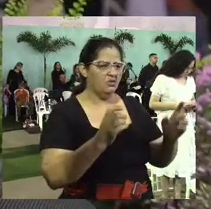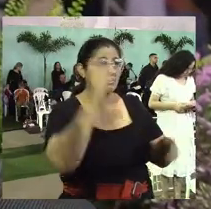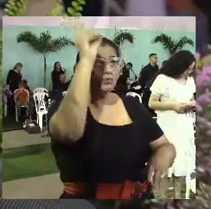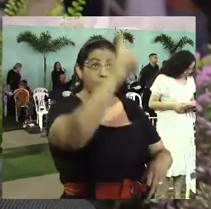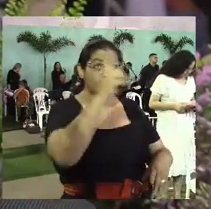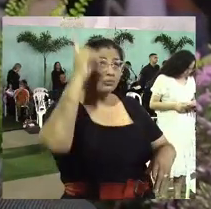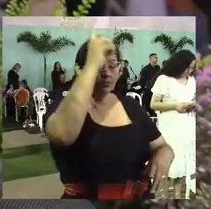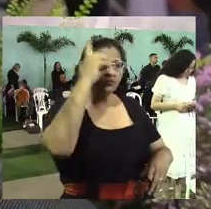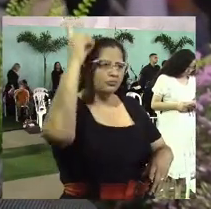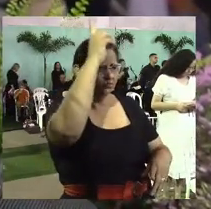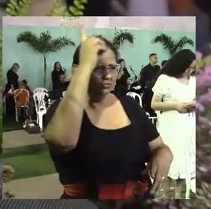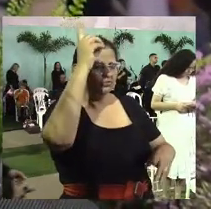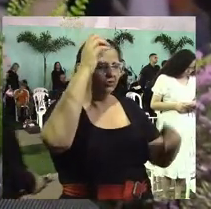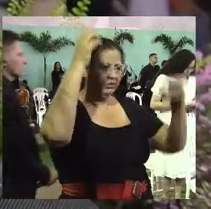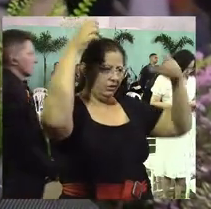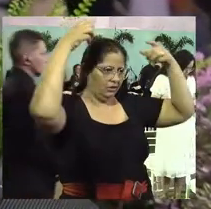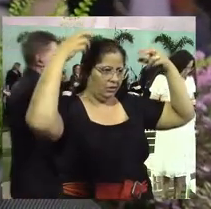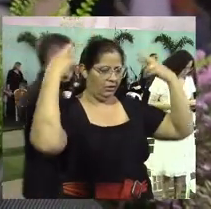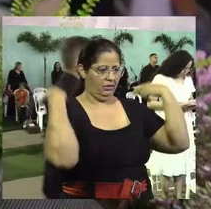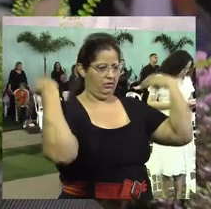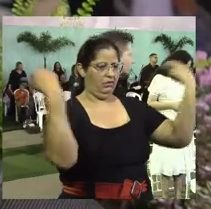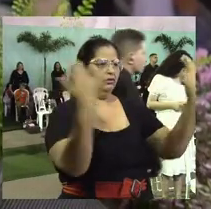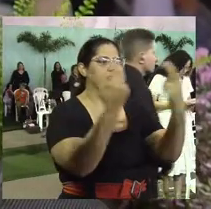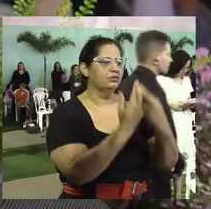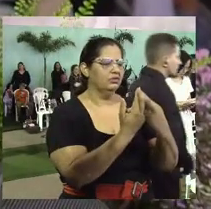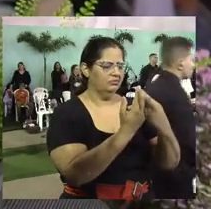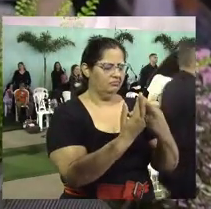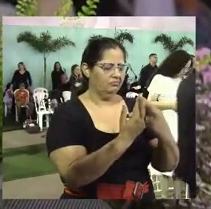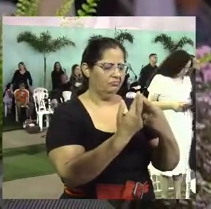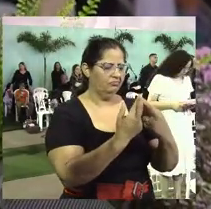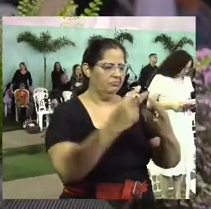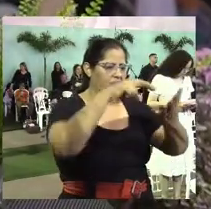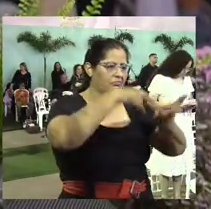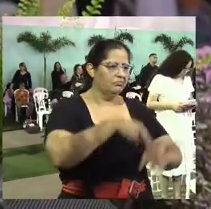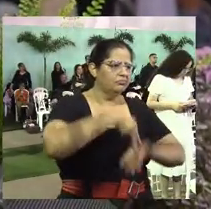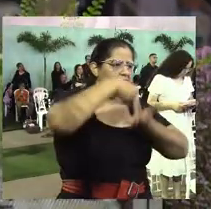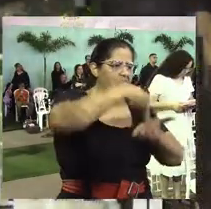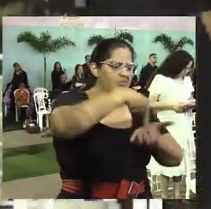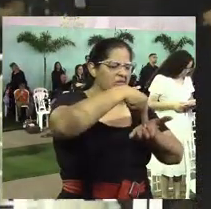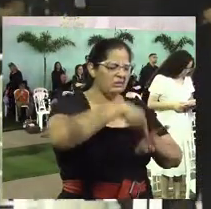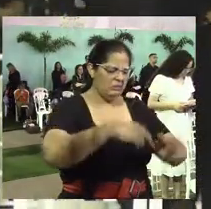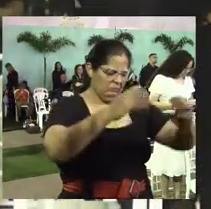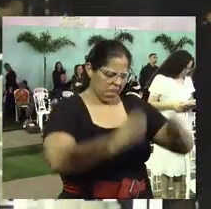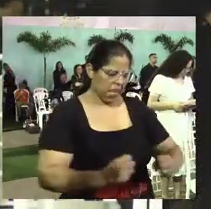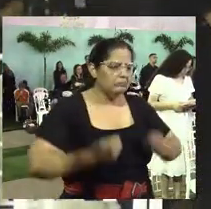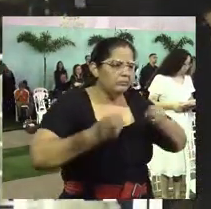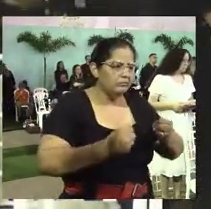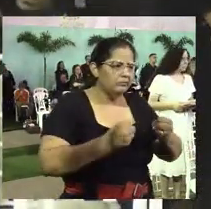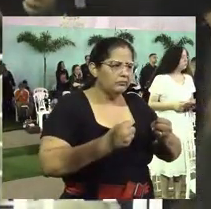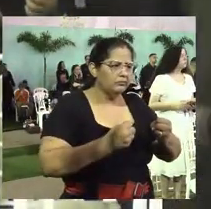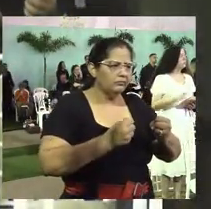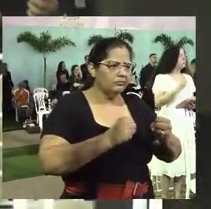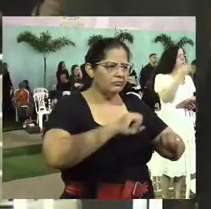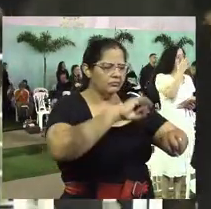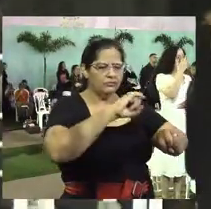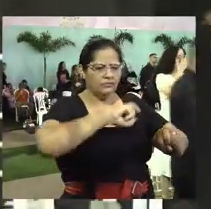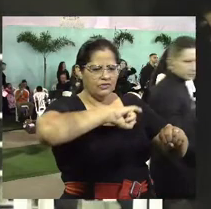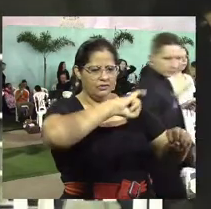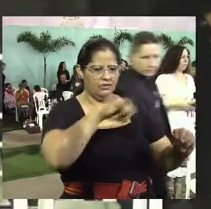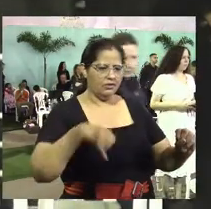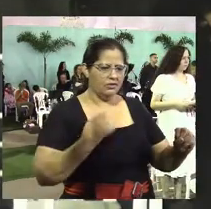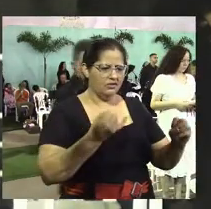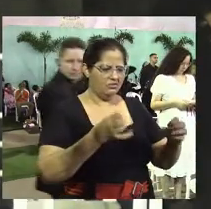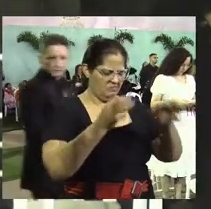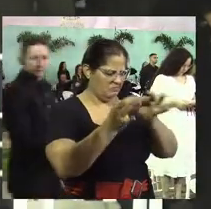de Davi e no seu reino para firmar e fortificar em juízo e